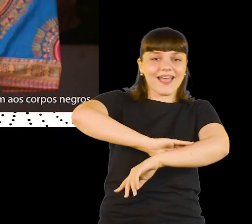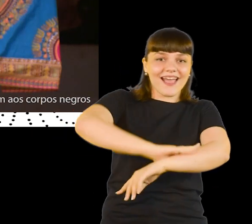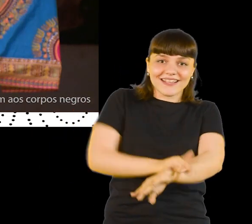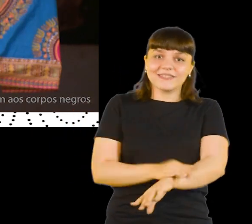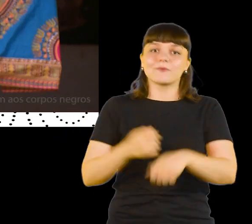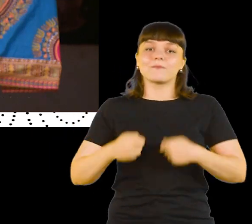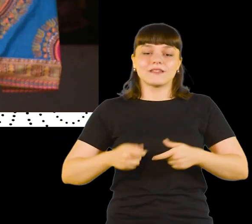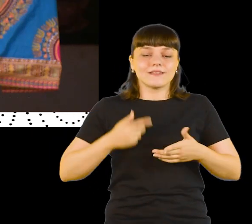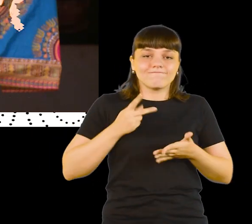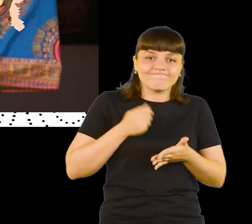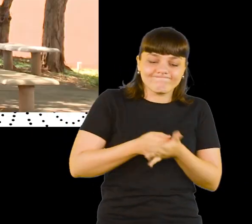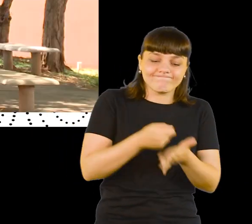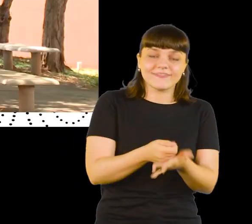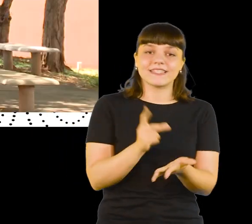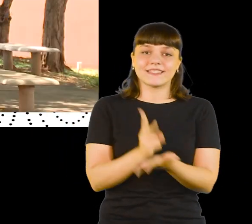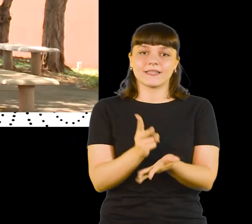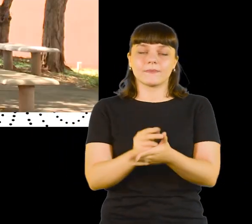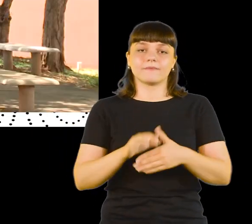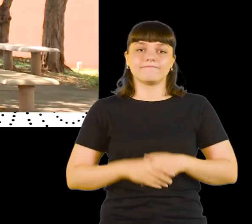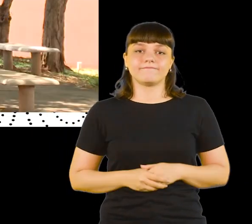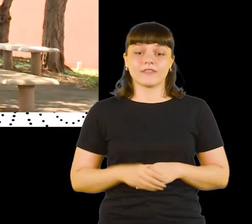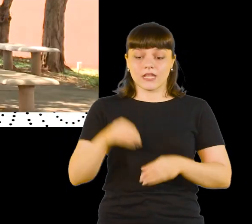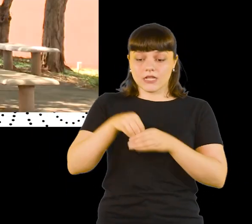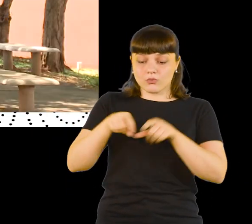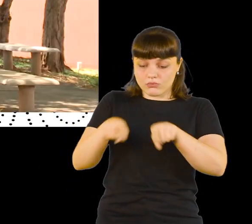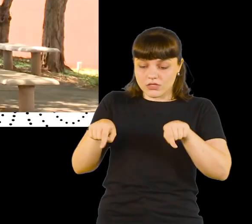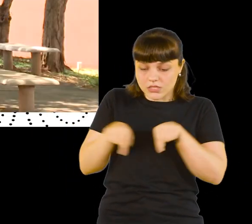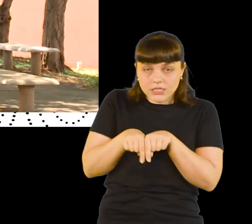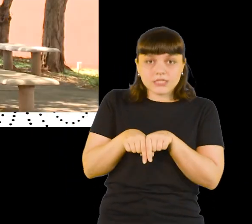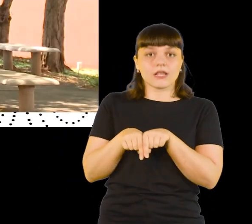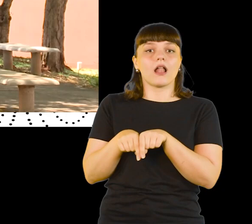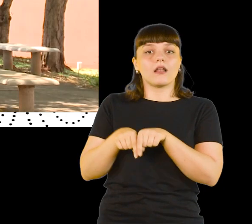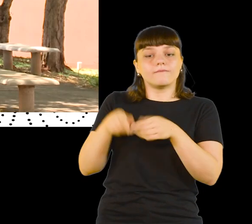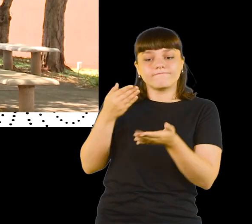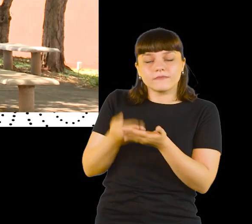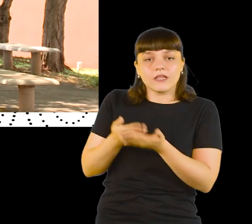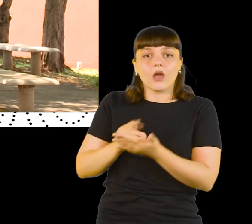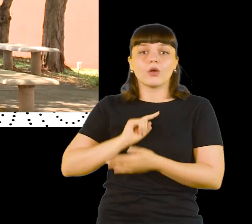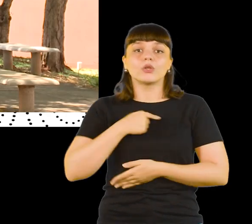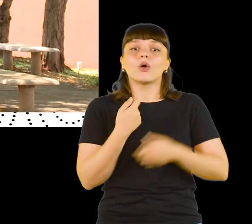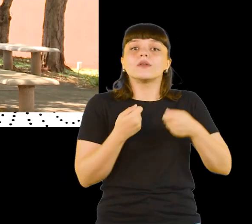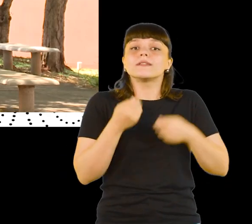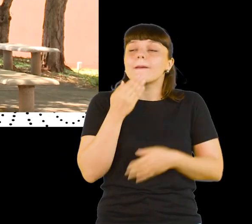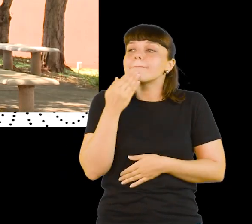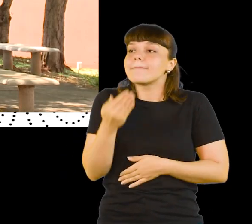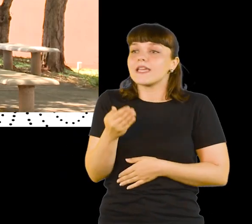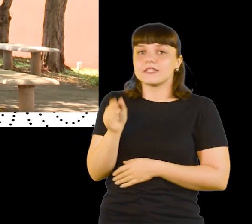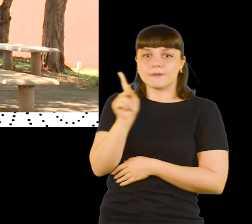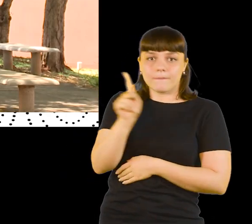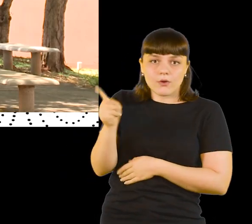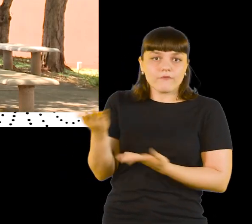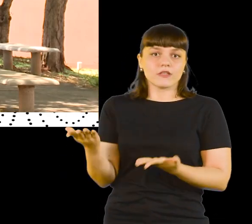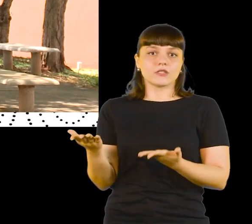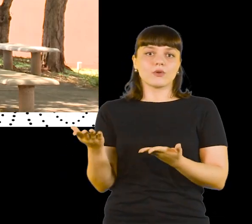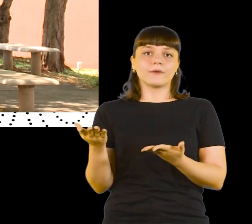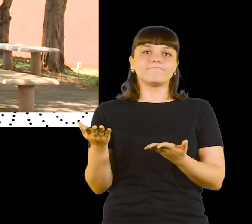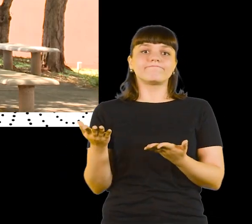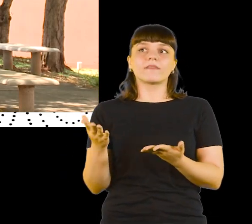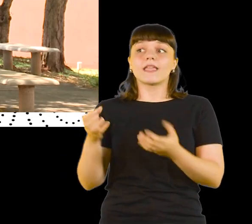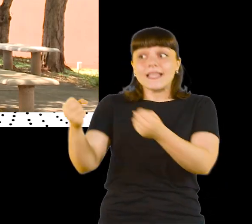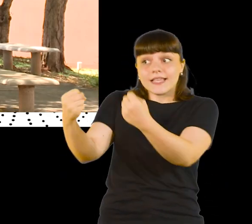luta constante. Na sala de aula hoje, a gente exige durante a aula, por exemplo, se a gente está falando de uma doença de